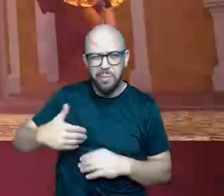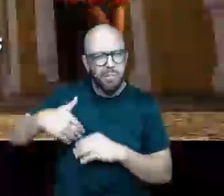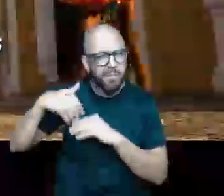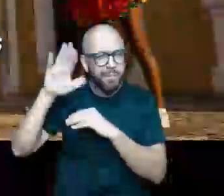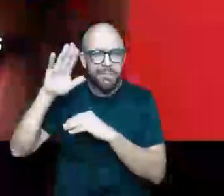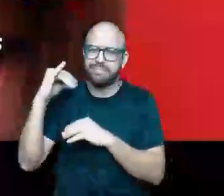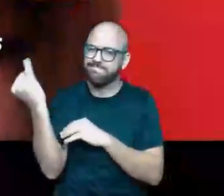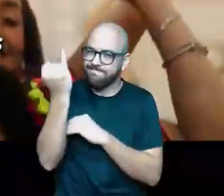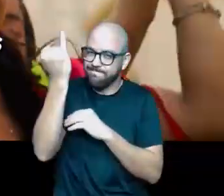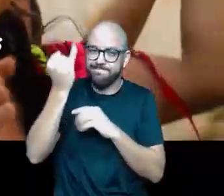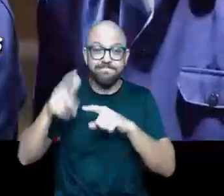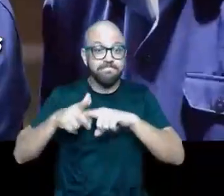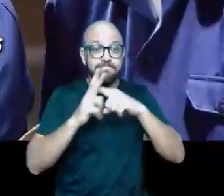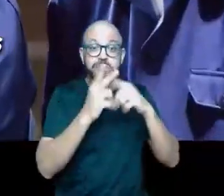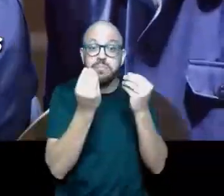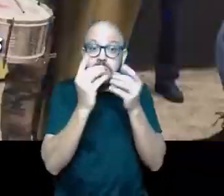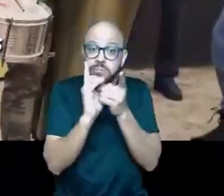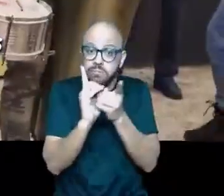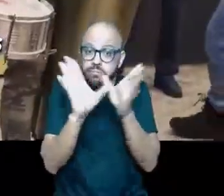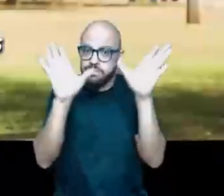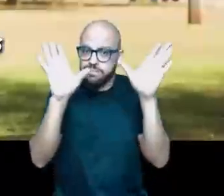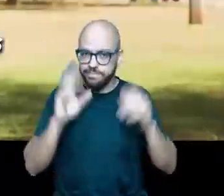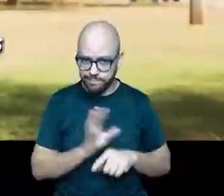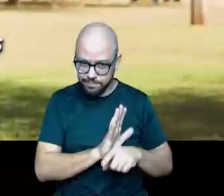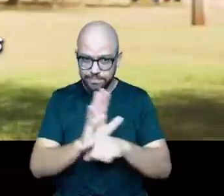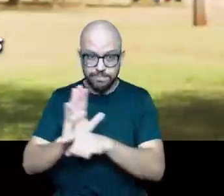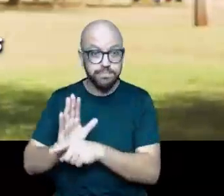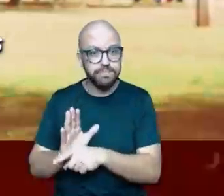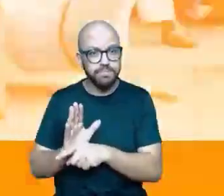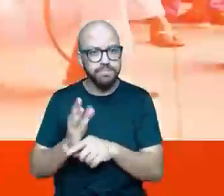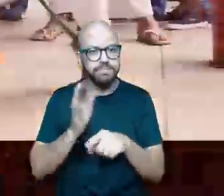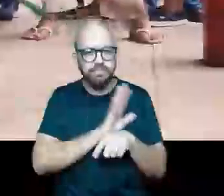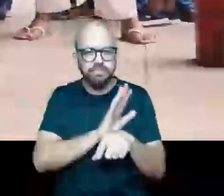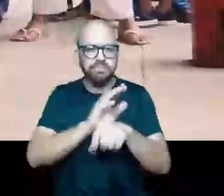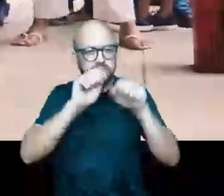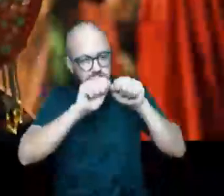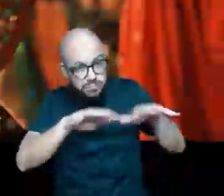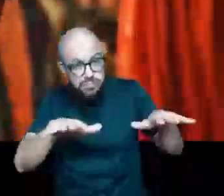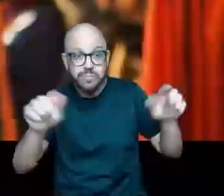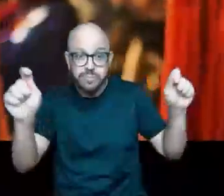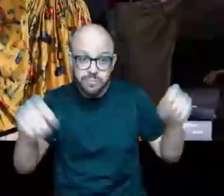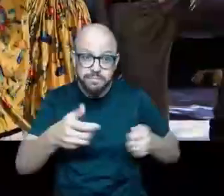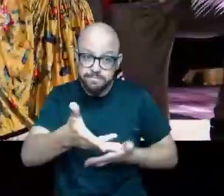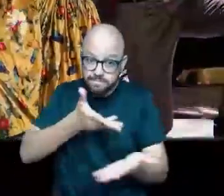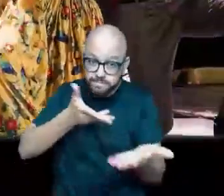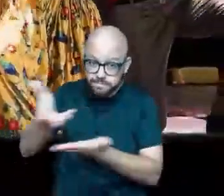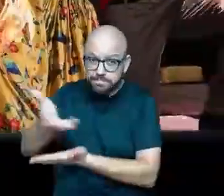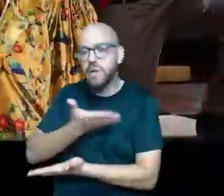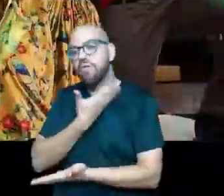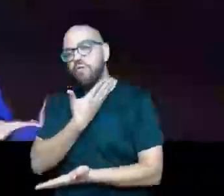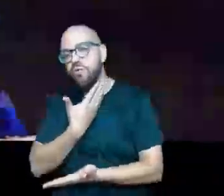cultural. A cultura é um dos mais preciosos instrumentos de democracia. É um canal de expressão plural que permite